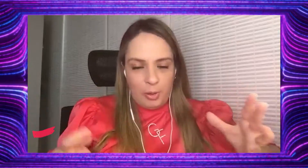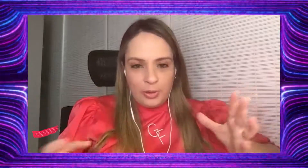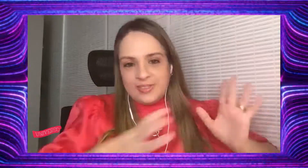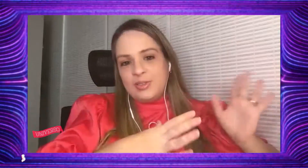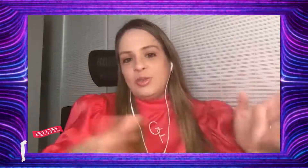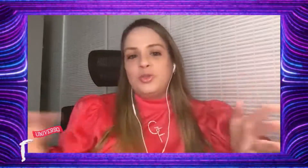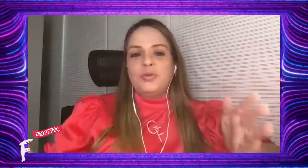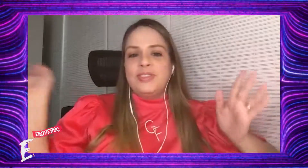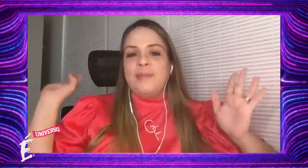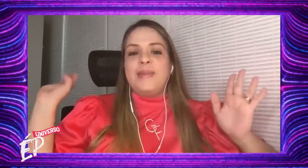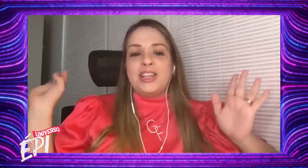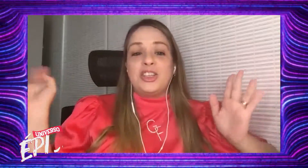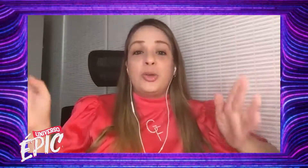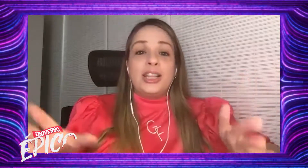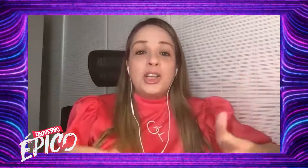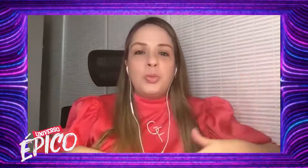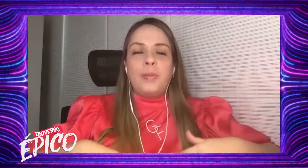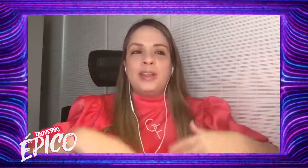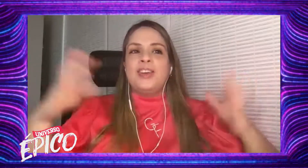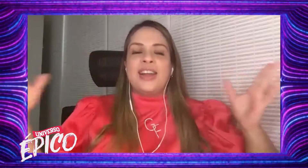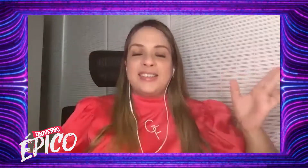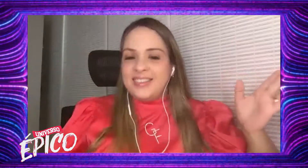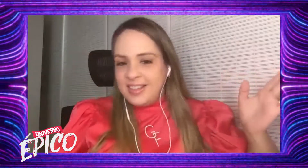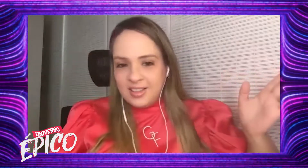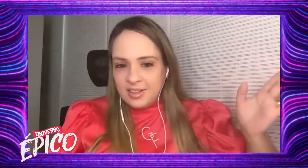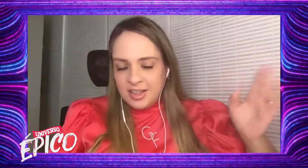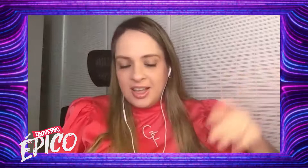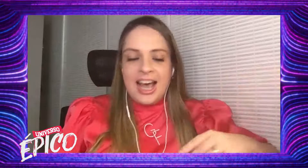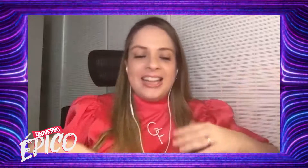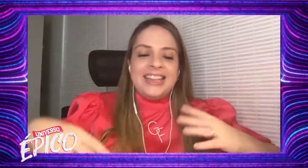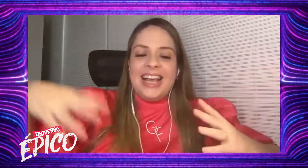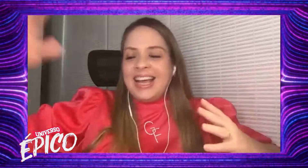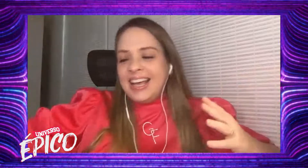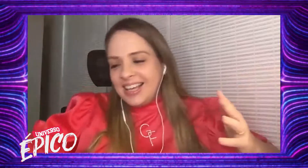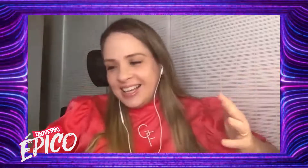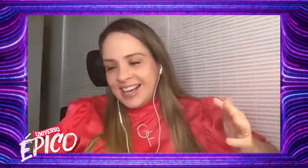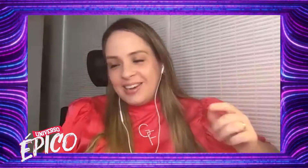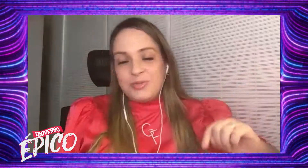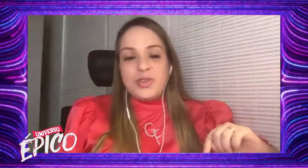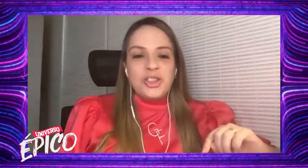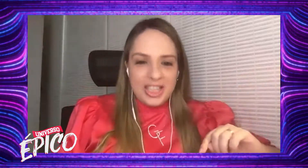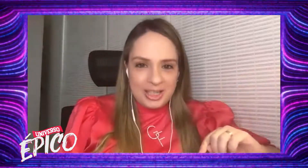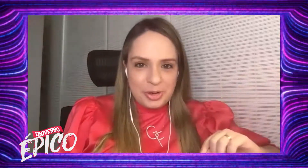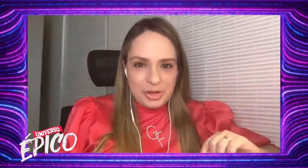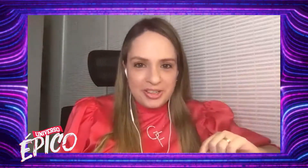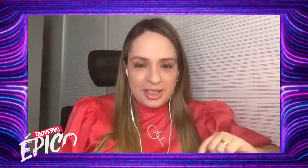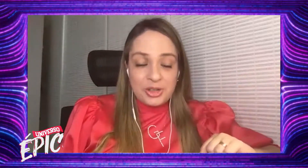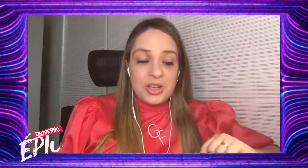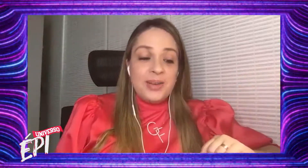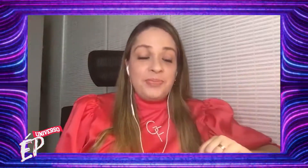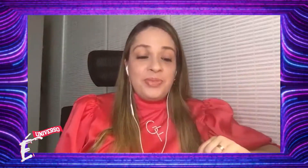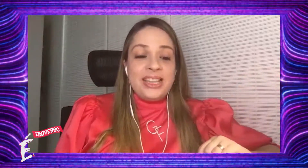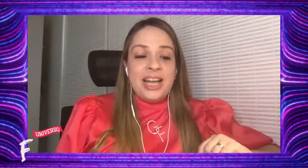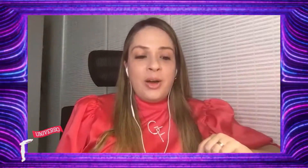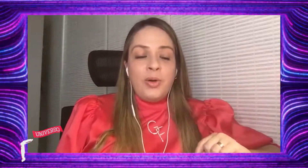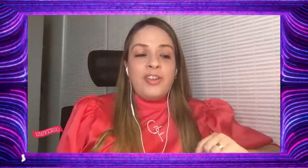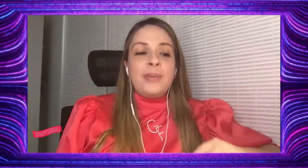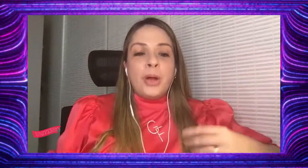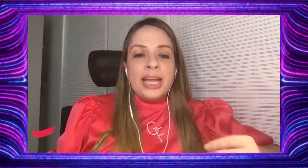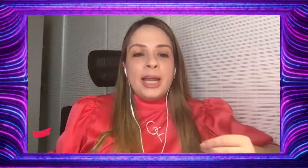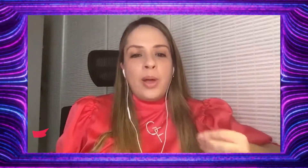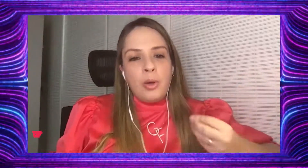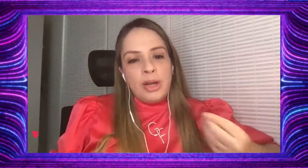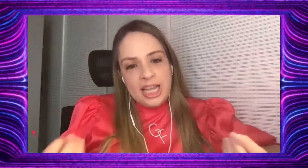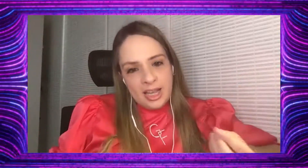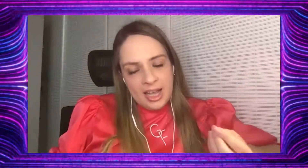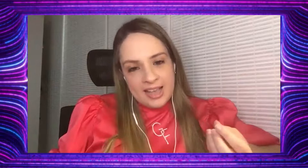longo da minha trajetória, desde o momento que eu nasci até os meus 30 e poucos anos. Então eu falei, por que